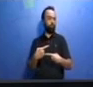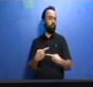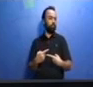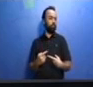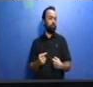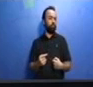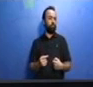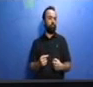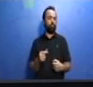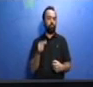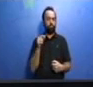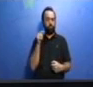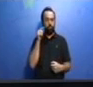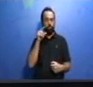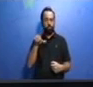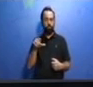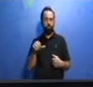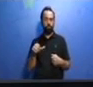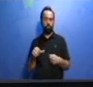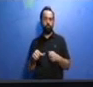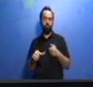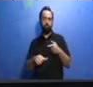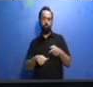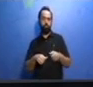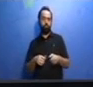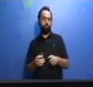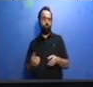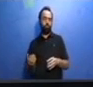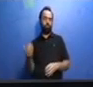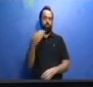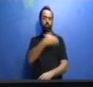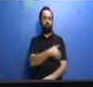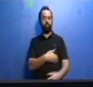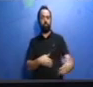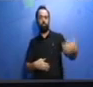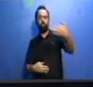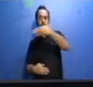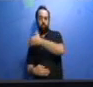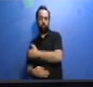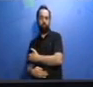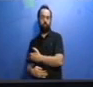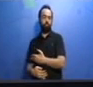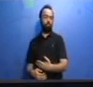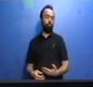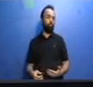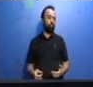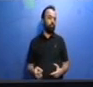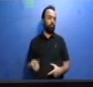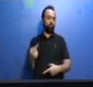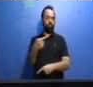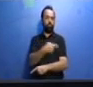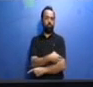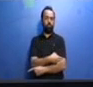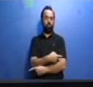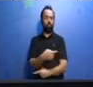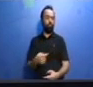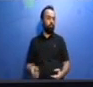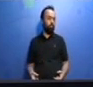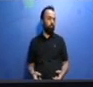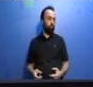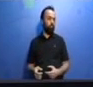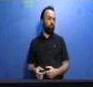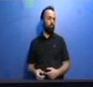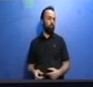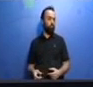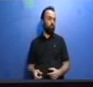significa que é uma reação reversível, que a gente pode obter novamente a substância inicial.